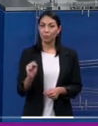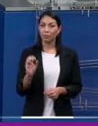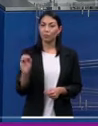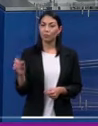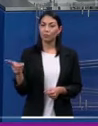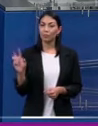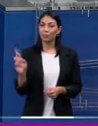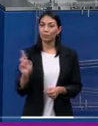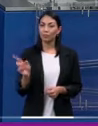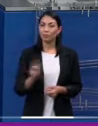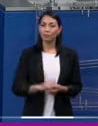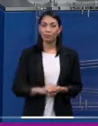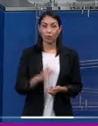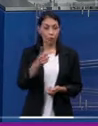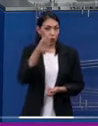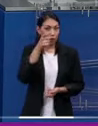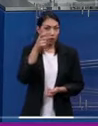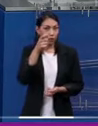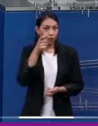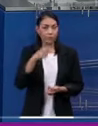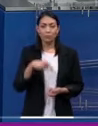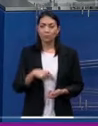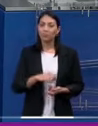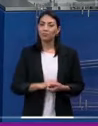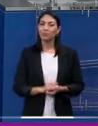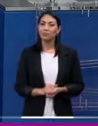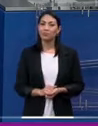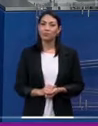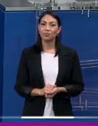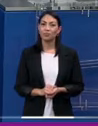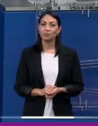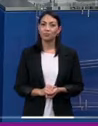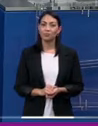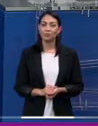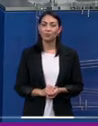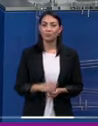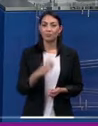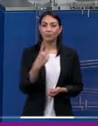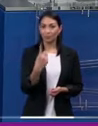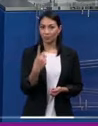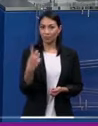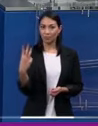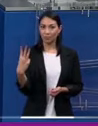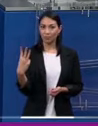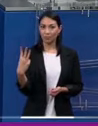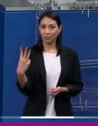R$1.800.000. Você acompanha o sorteio aqui pela Rede TV. Número 13.